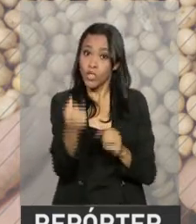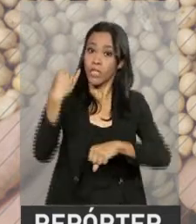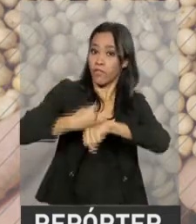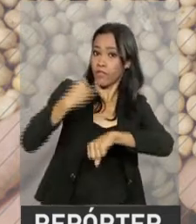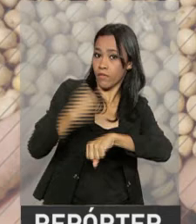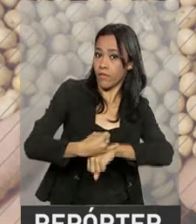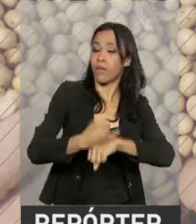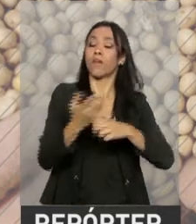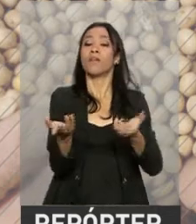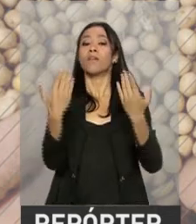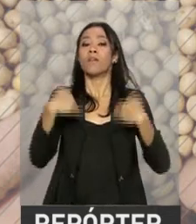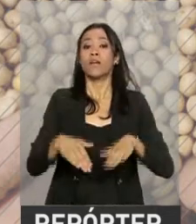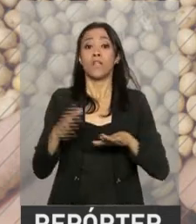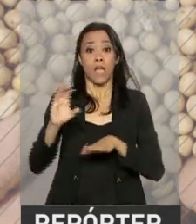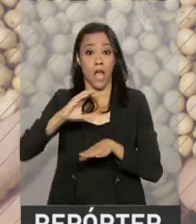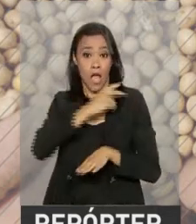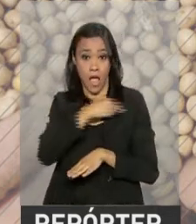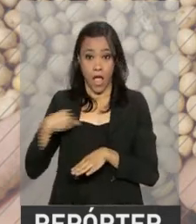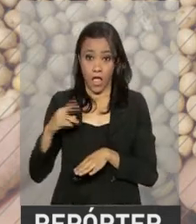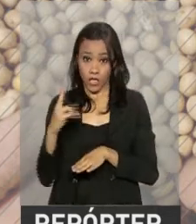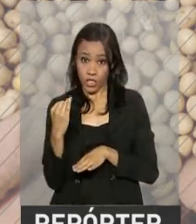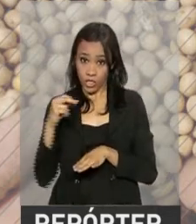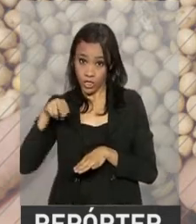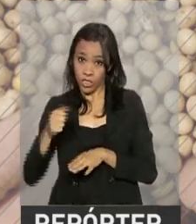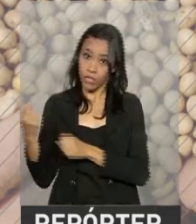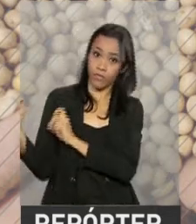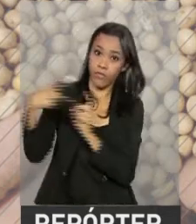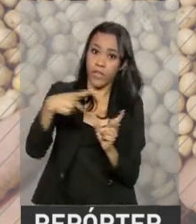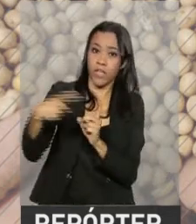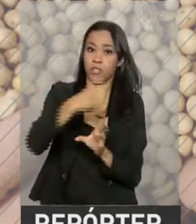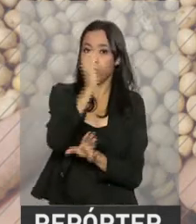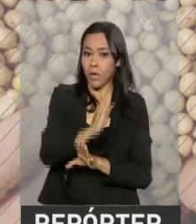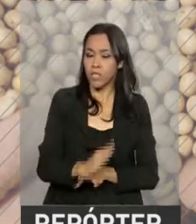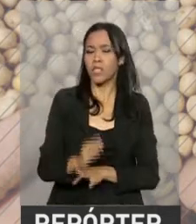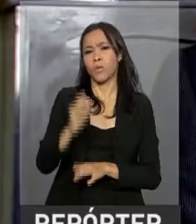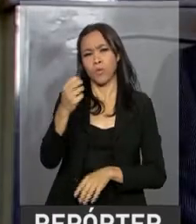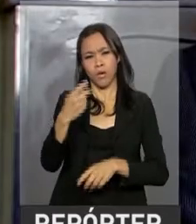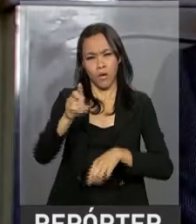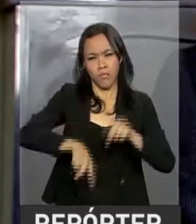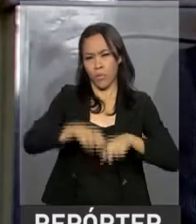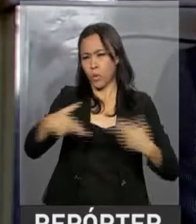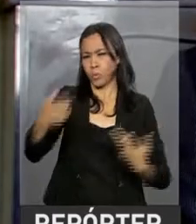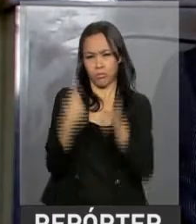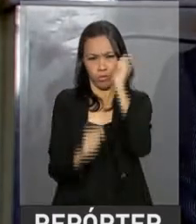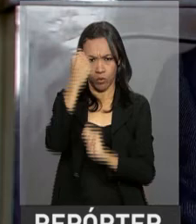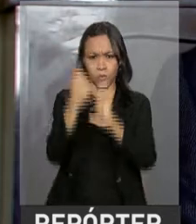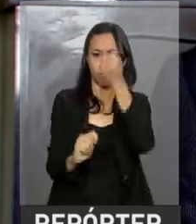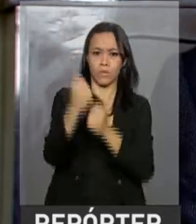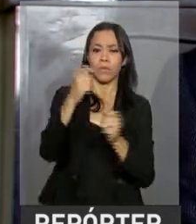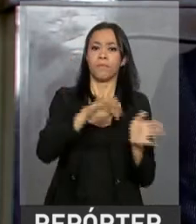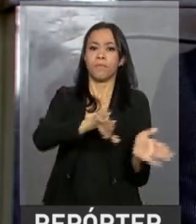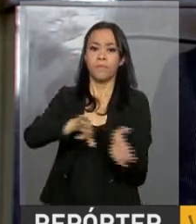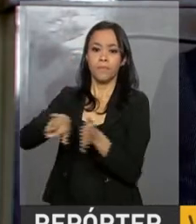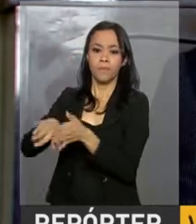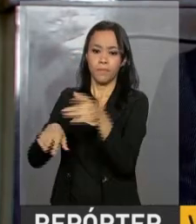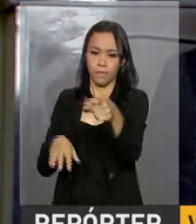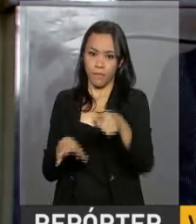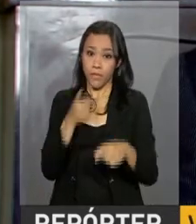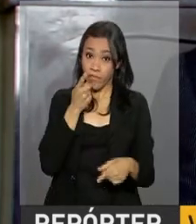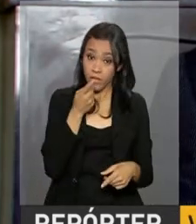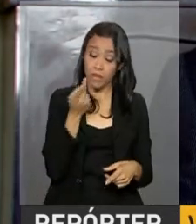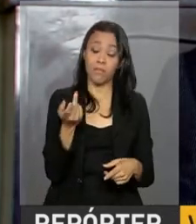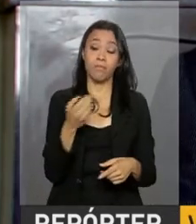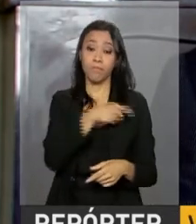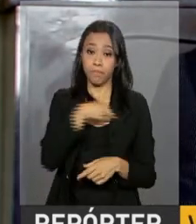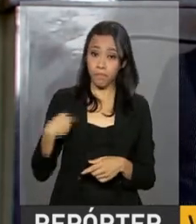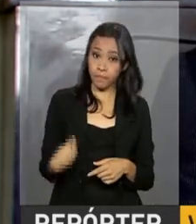da China exporta para o Brasil e principalmente produtos industrializados a se a China retoma o consumo